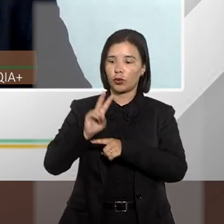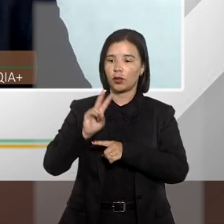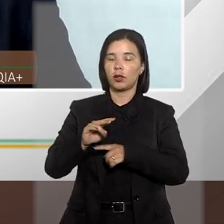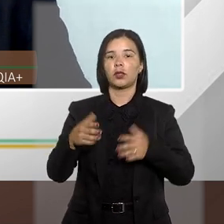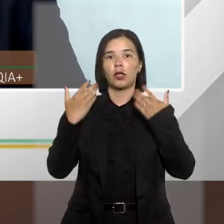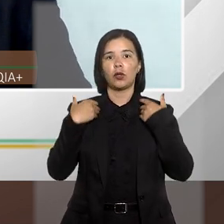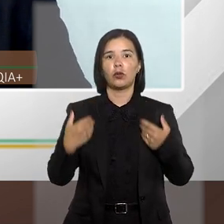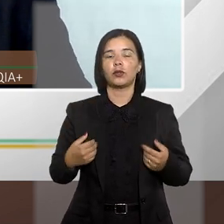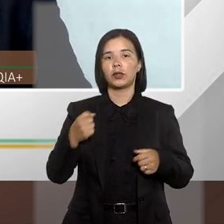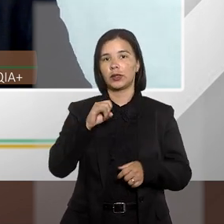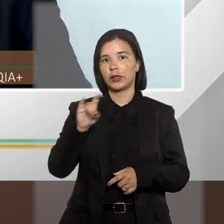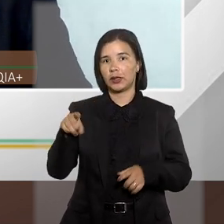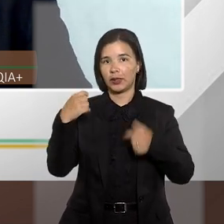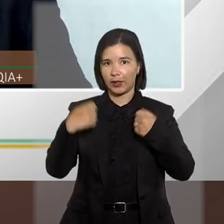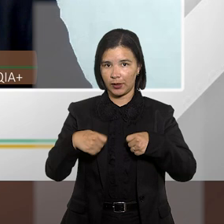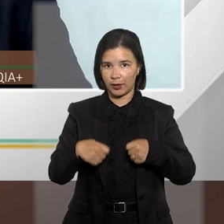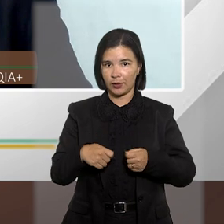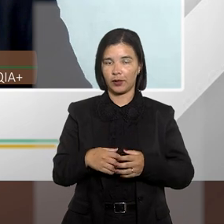quando necessário.